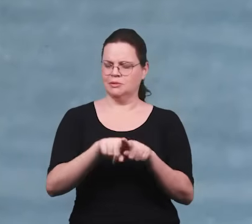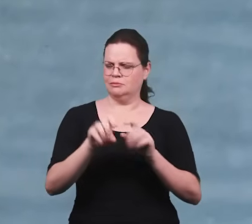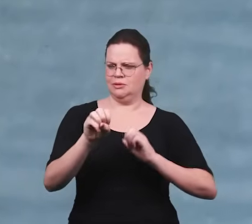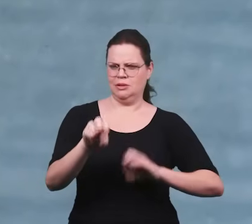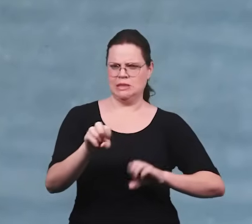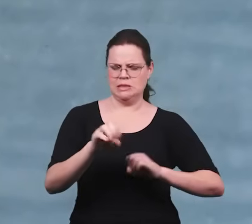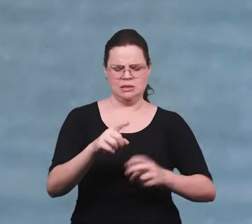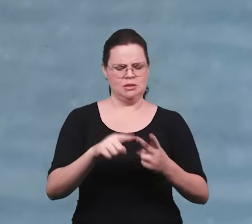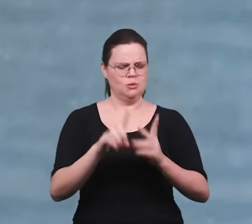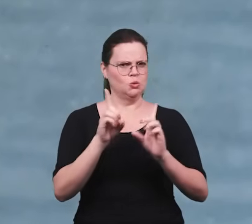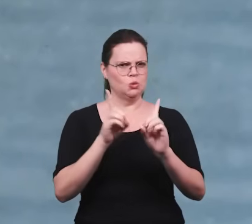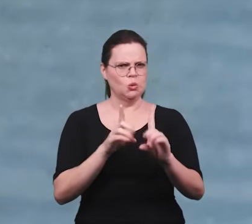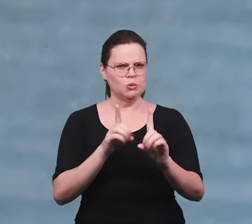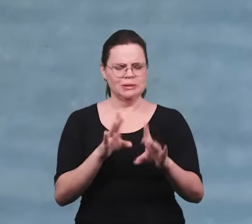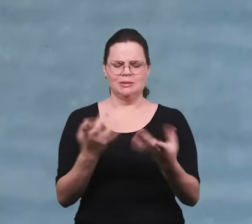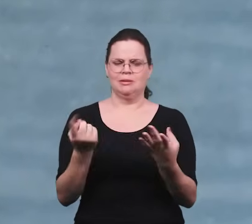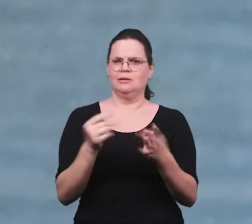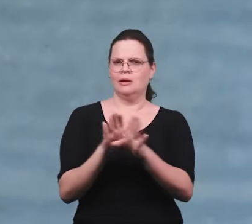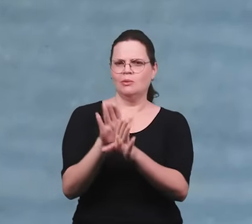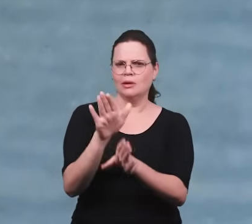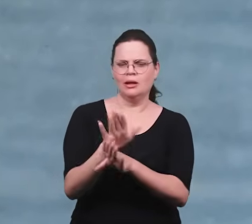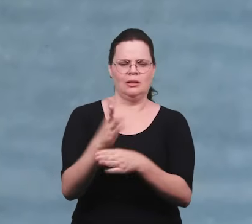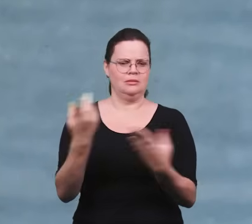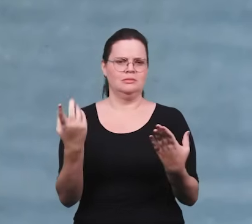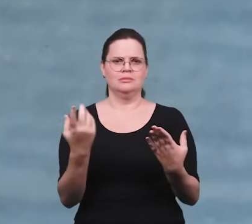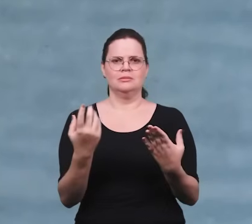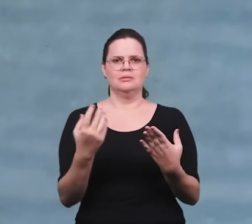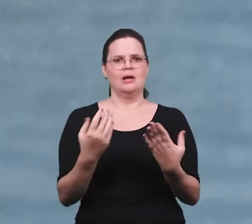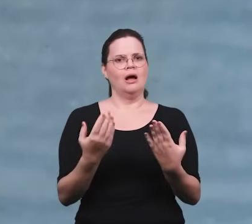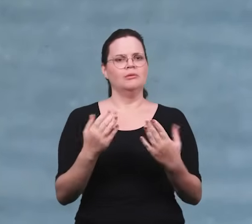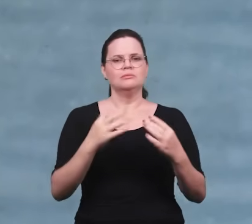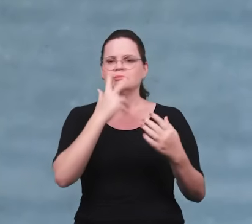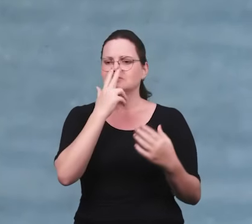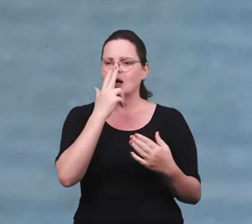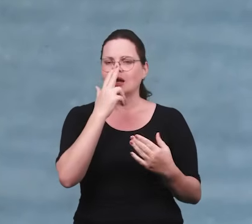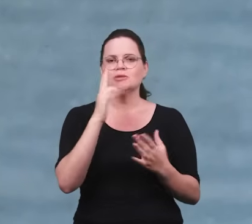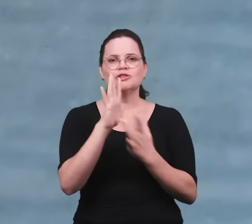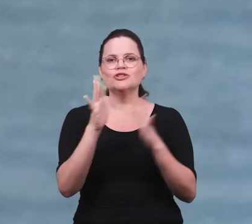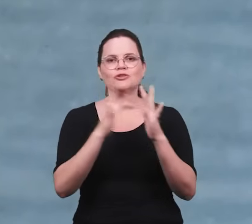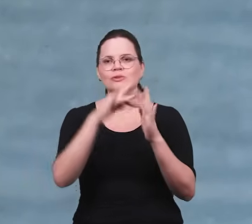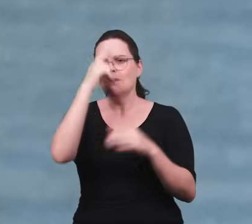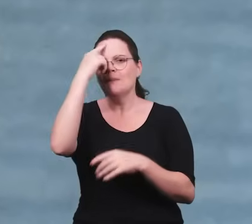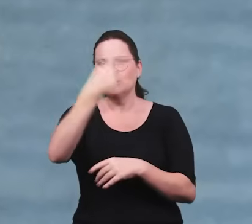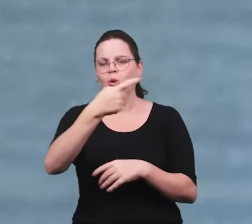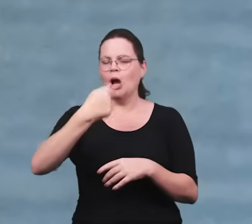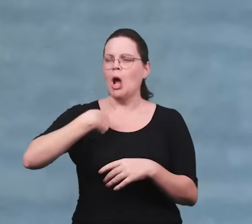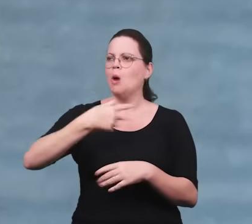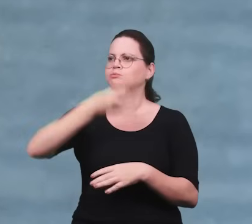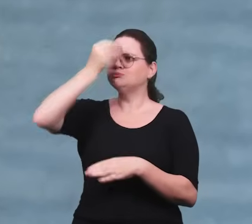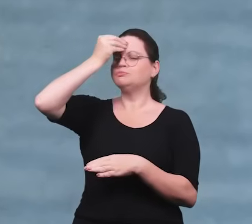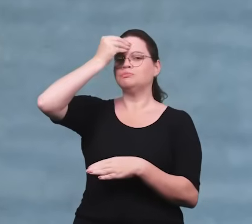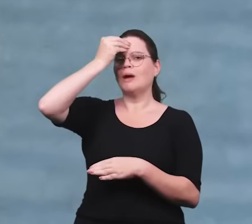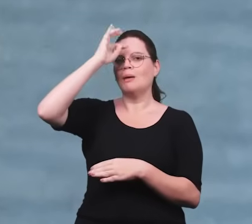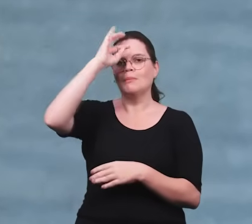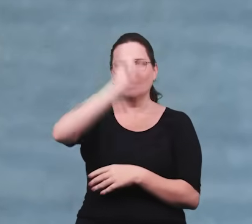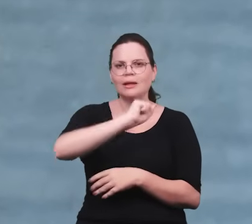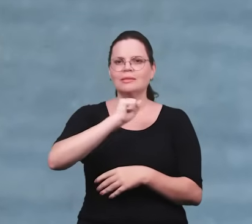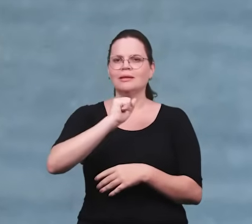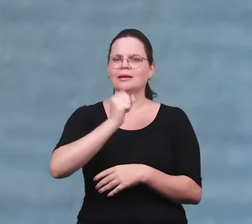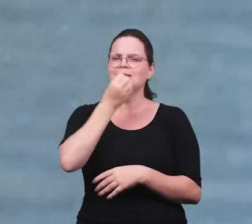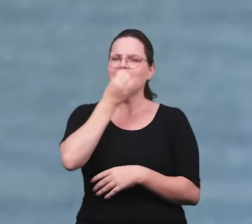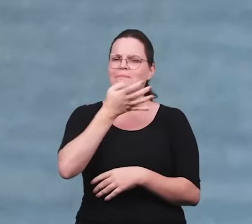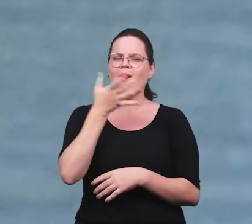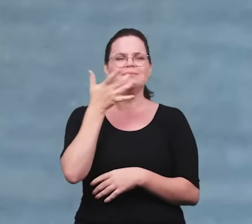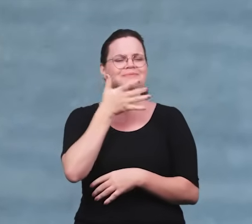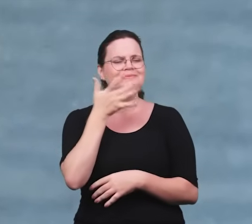ensinamentos, doutrinas, orientações, ordenanças de Jesus. E de uma maneira muito